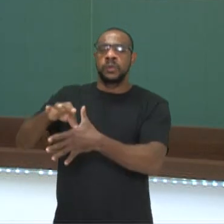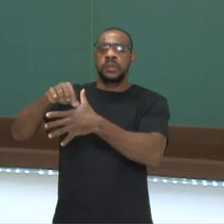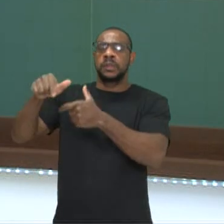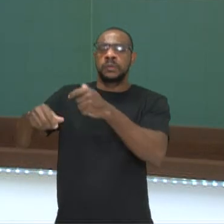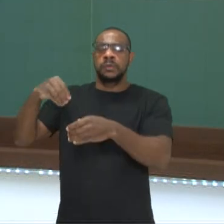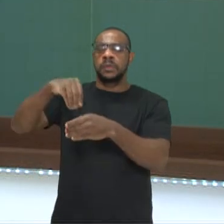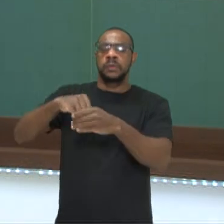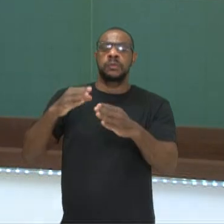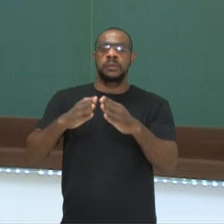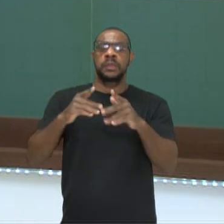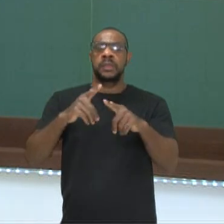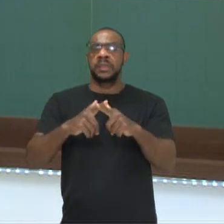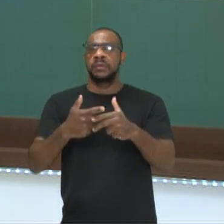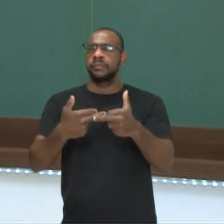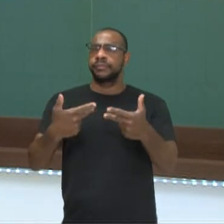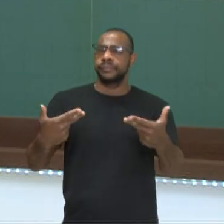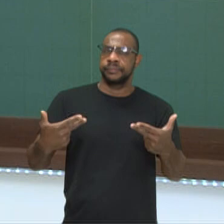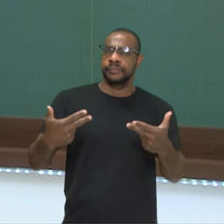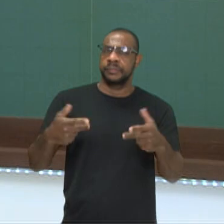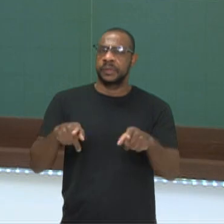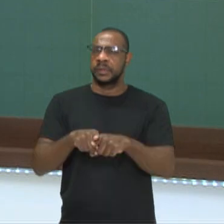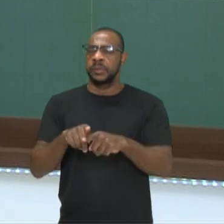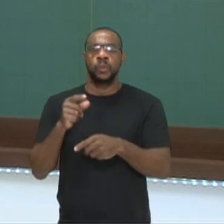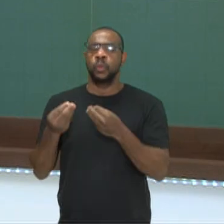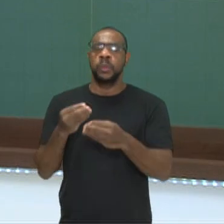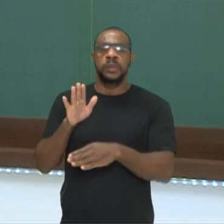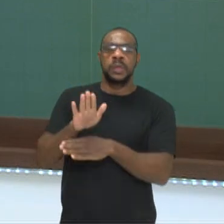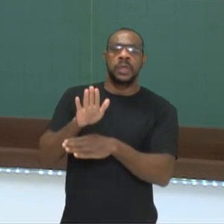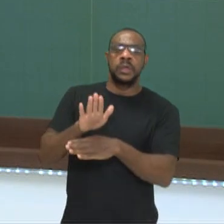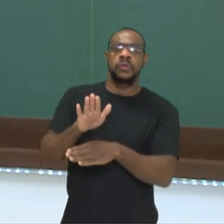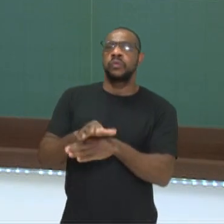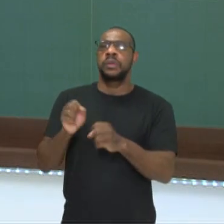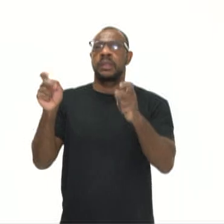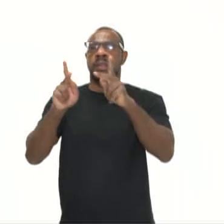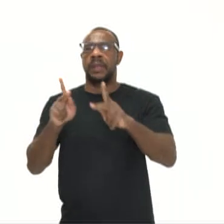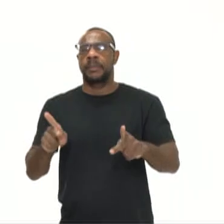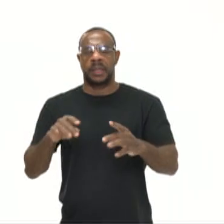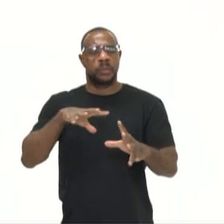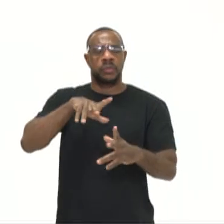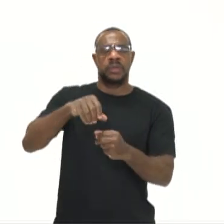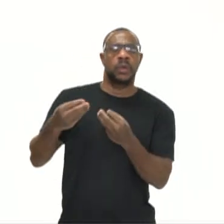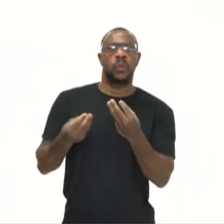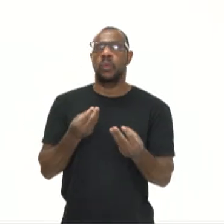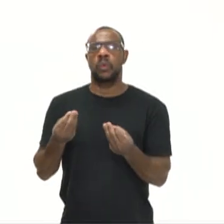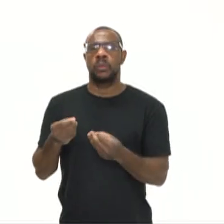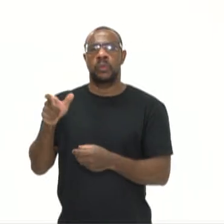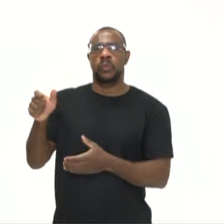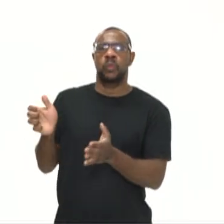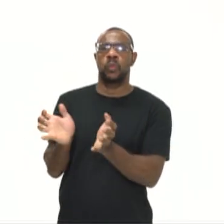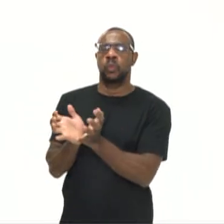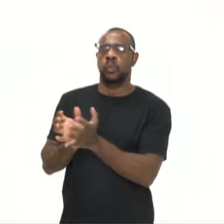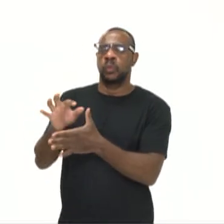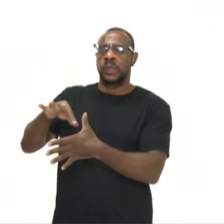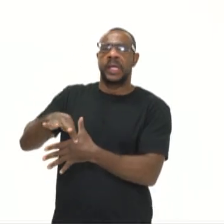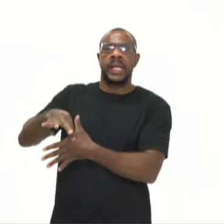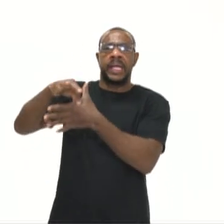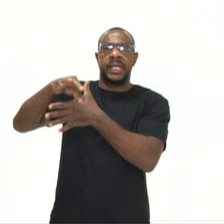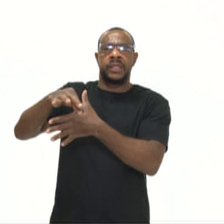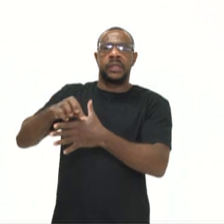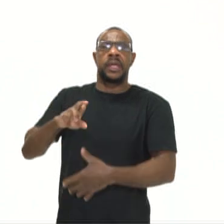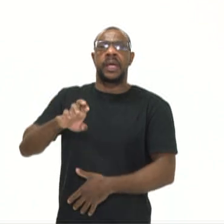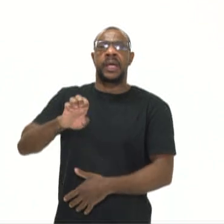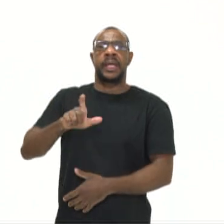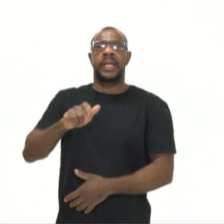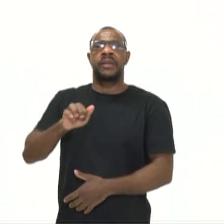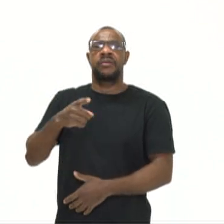promoção da paz mundial. O objetivo desta aula é conhecer a função dos líderes nas organizações religiosas